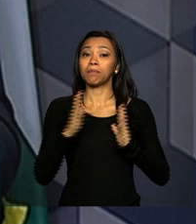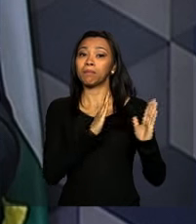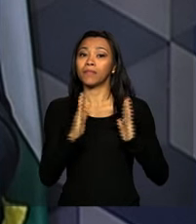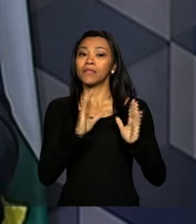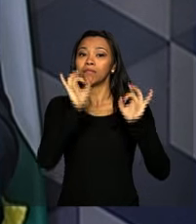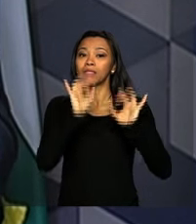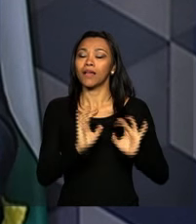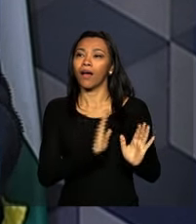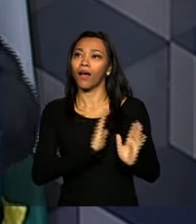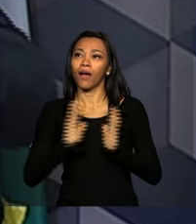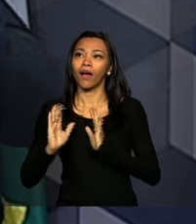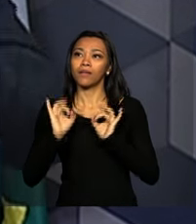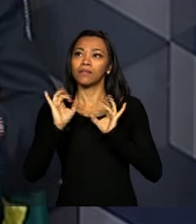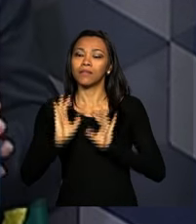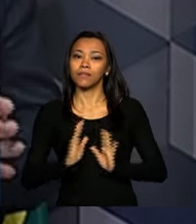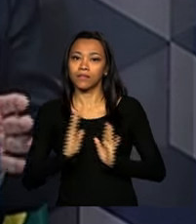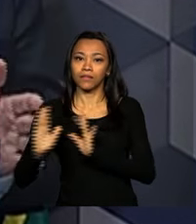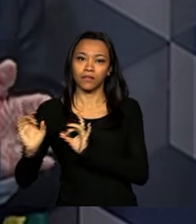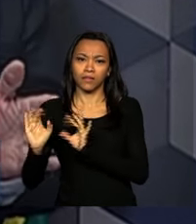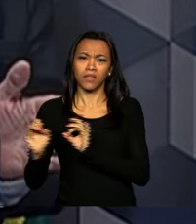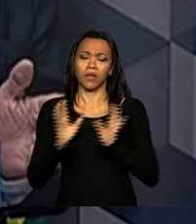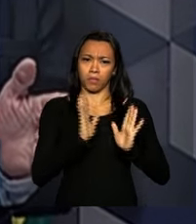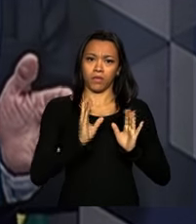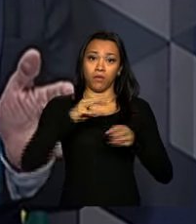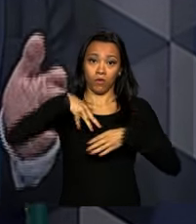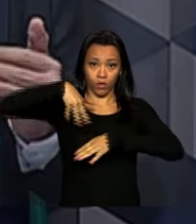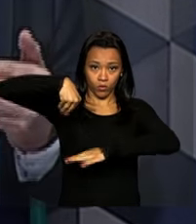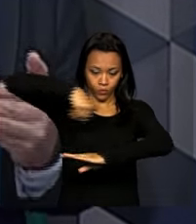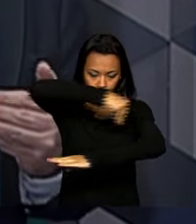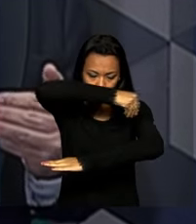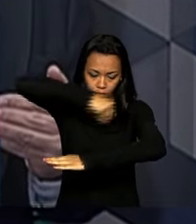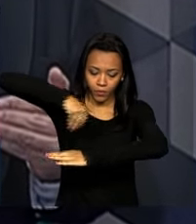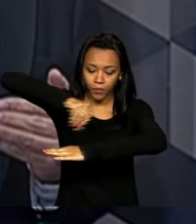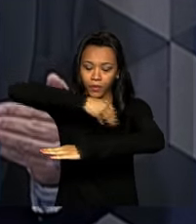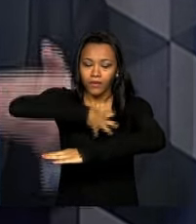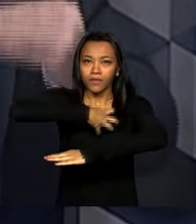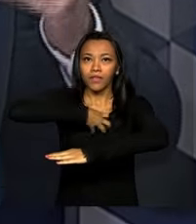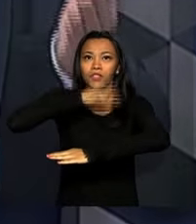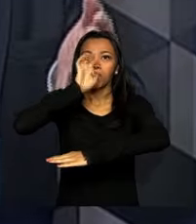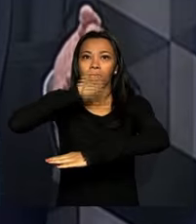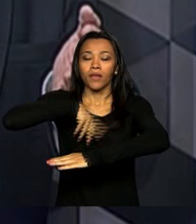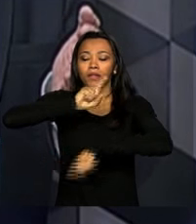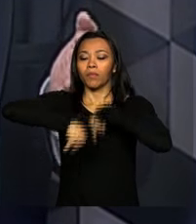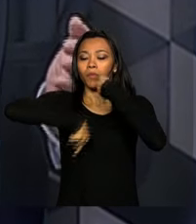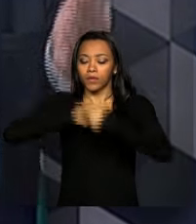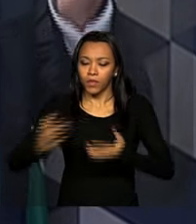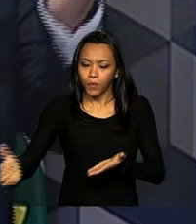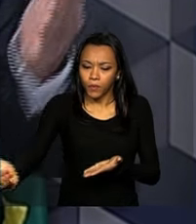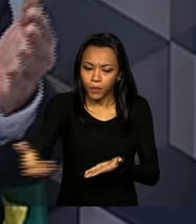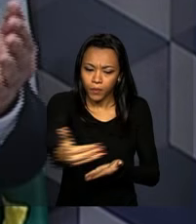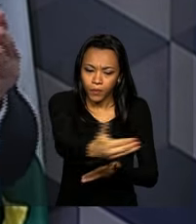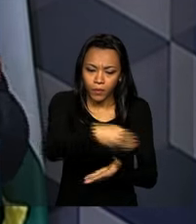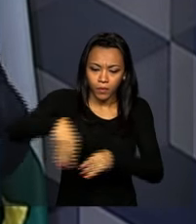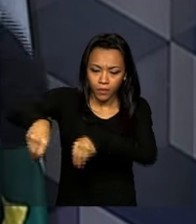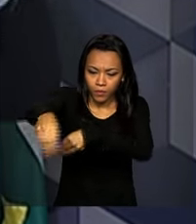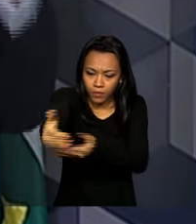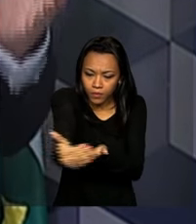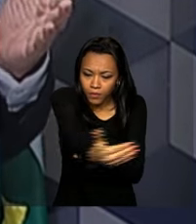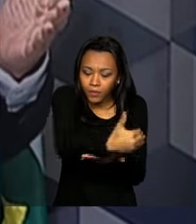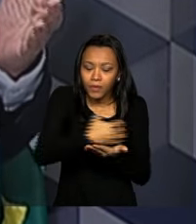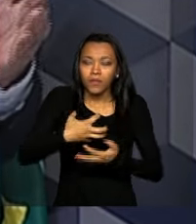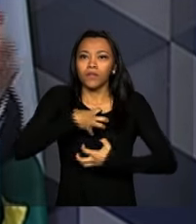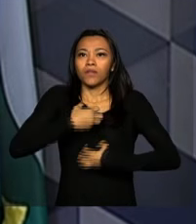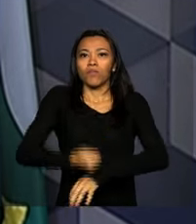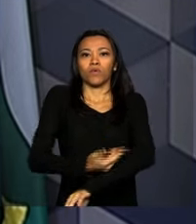produtor. Quando ele semeia, é uma emoção. Quando ele colhe, é uma emoção ainda